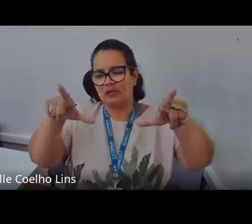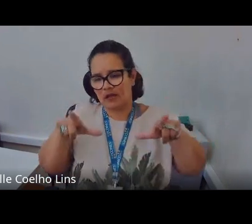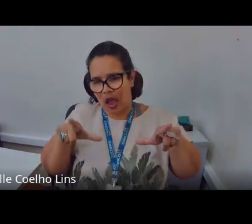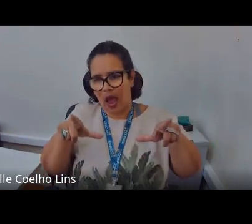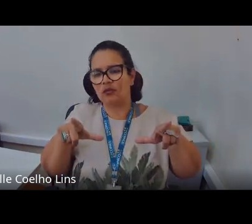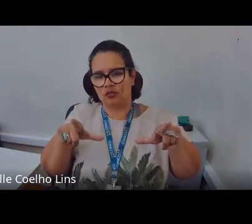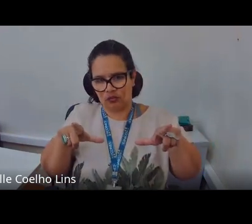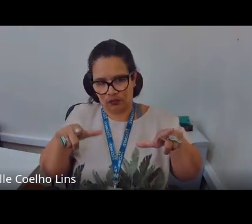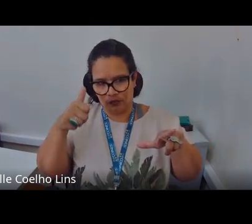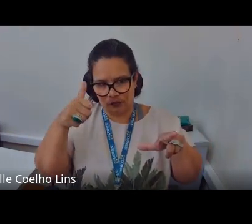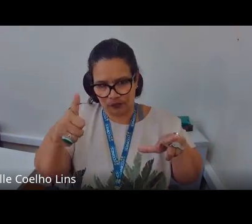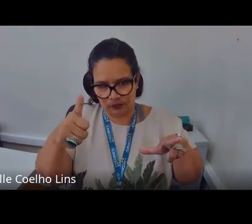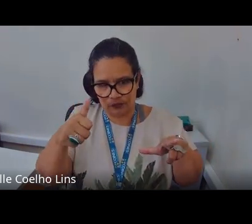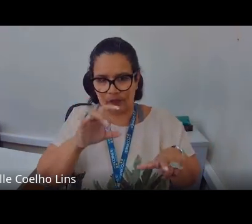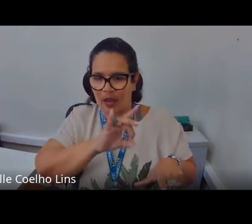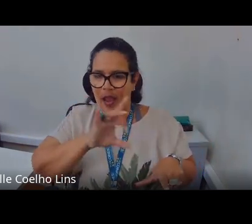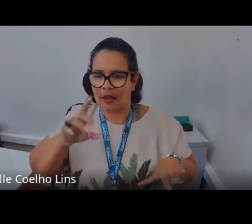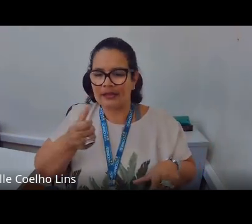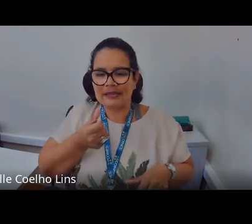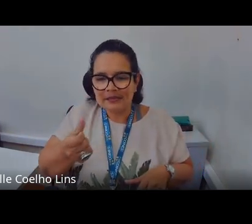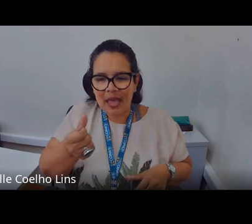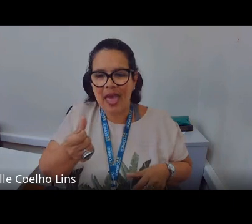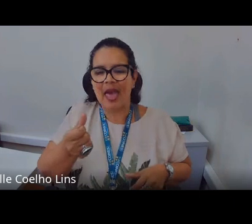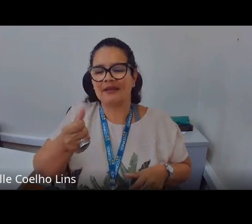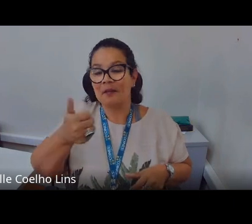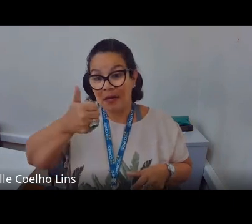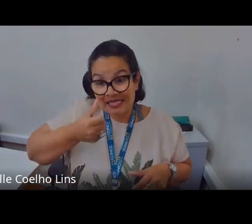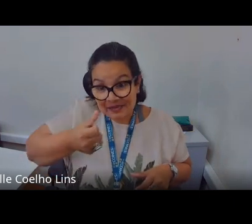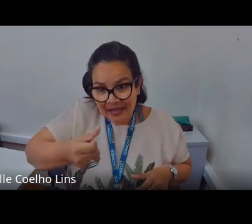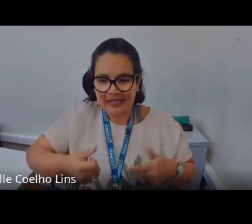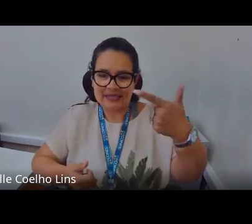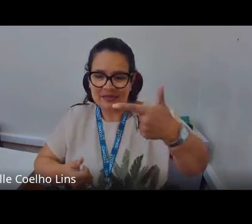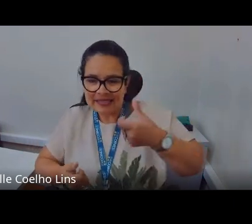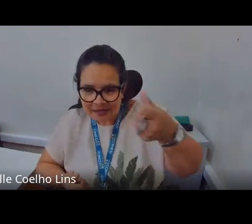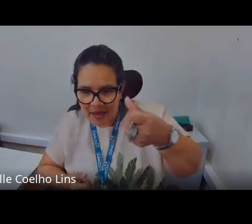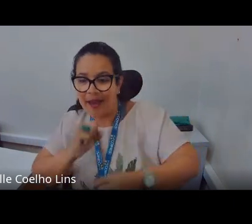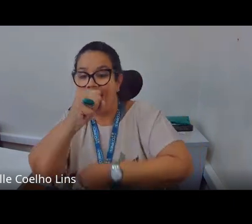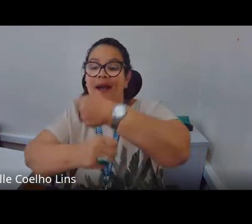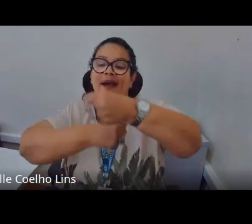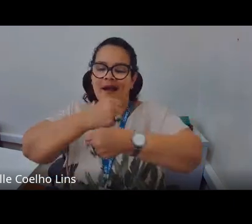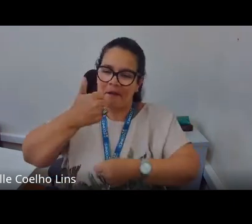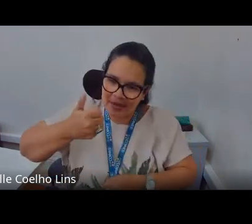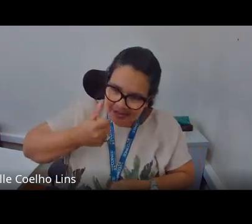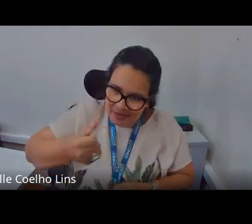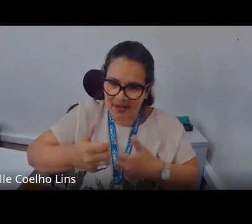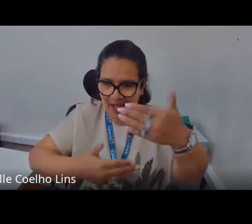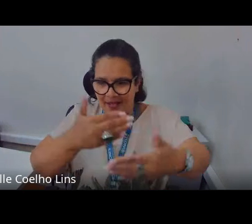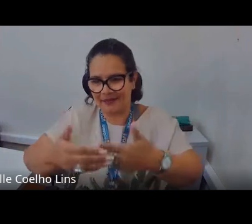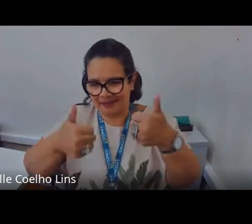E vocês sendo aprovados, vocês recebem um certificado. Cada semestre você tem